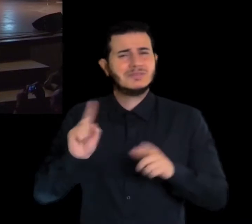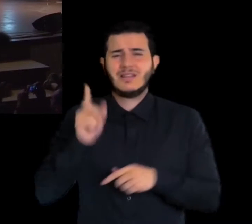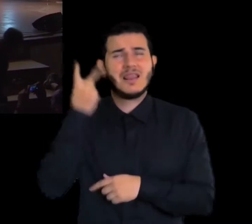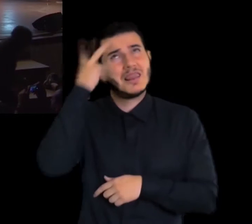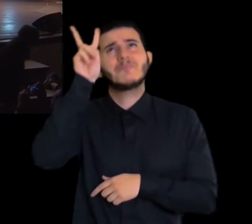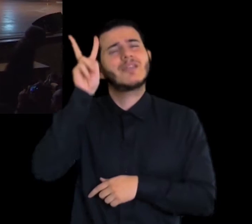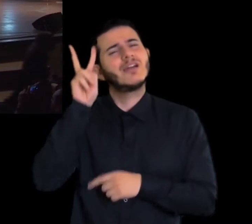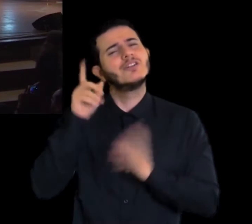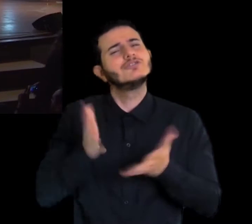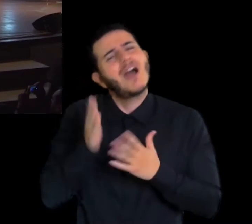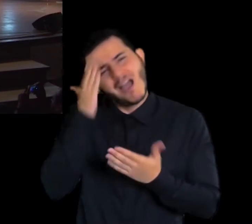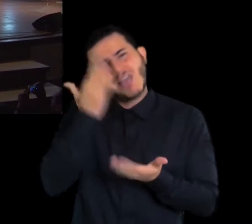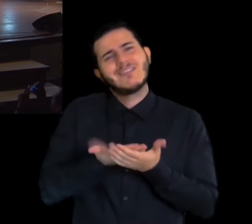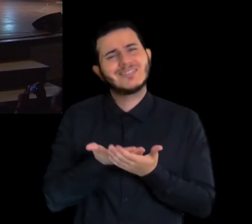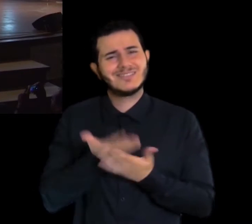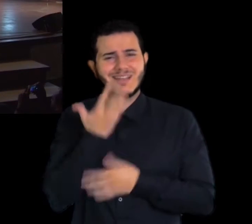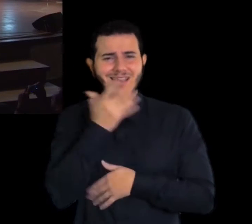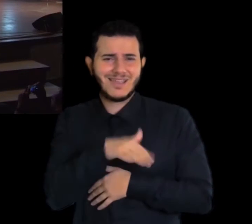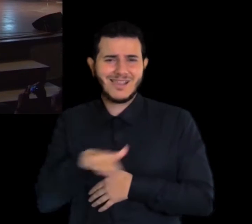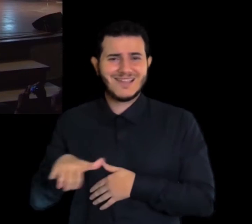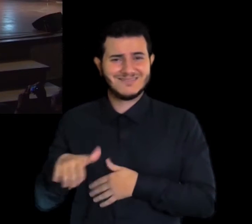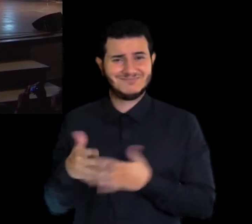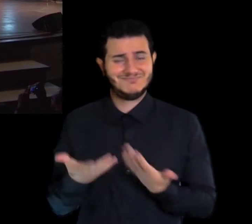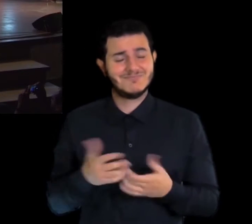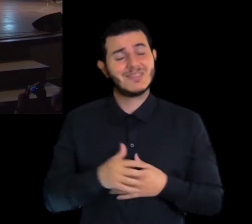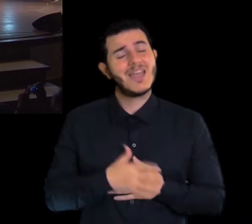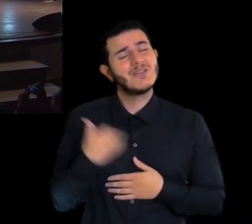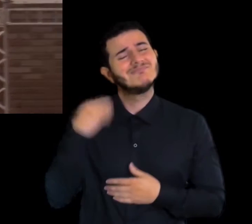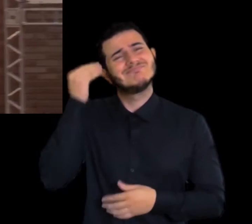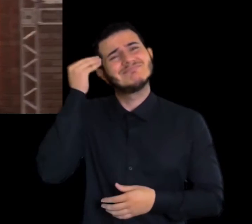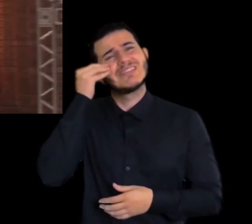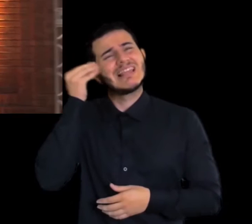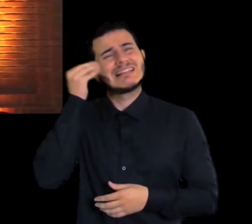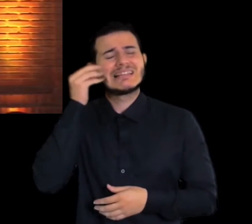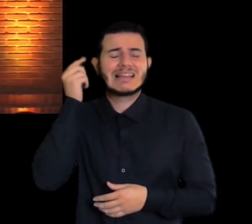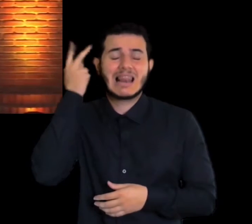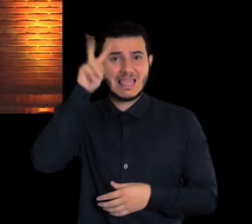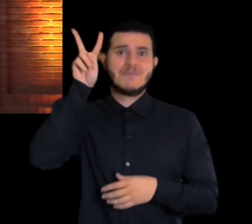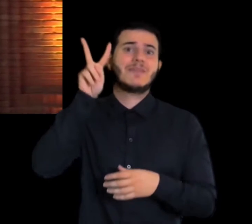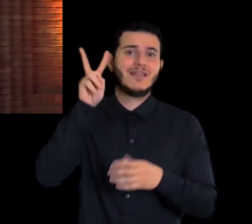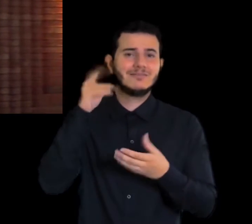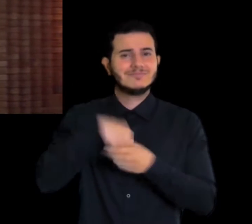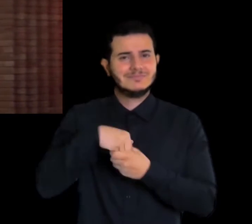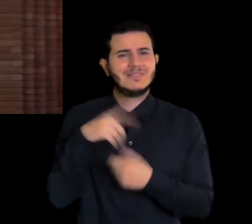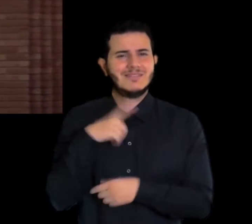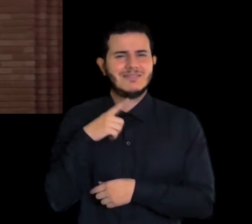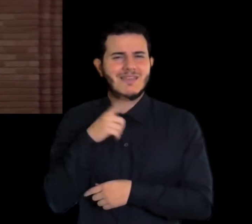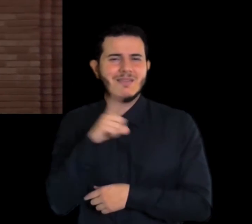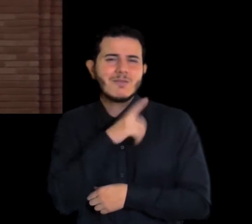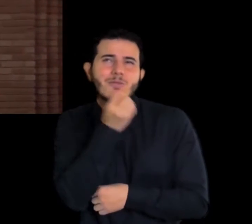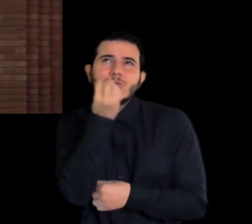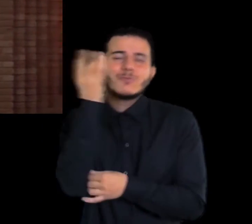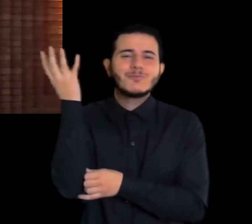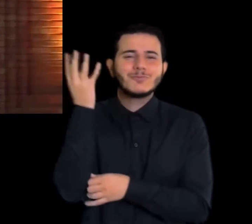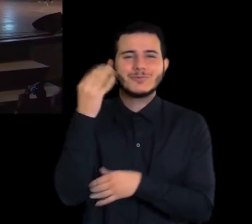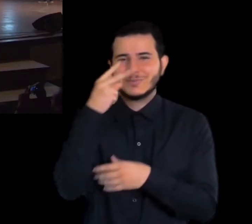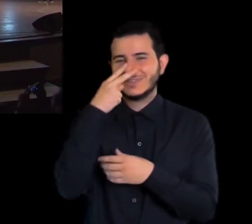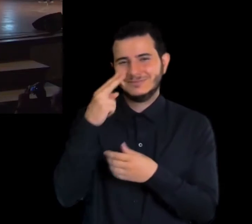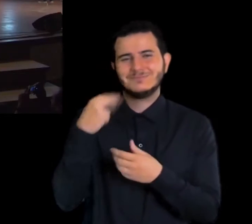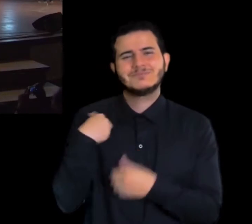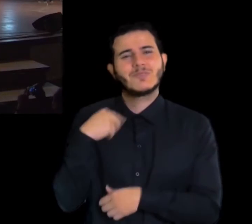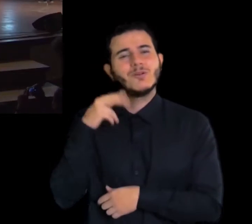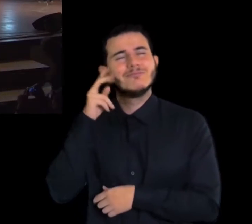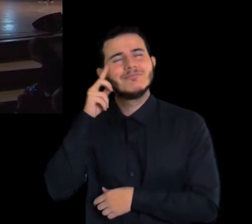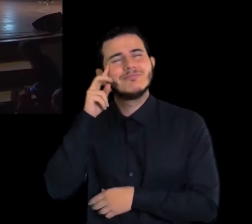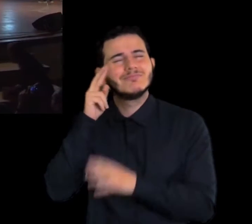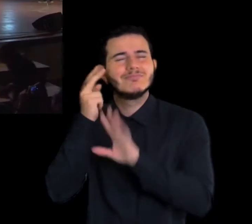ela acredita. Né? E aí eu tentei lembrar, e eu não sei se vocês estão vendo ali no fundo, ali tem um monte de numerinho. Eu me vi na